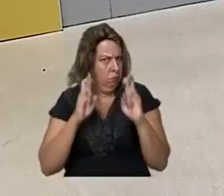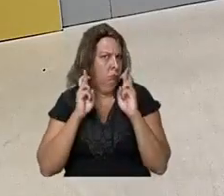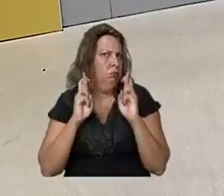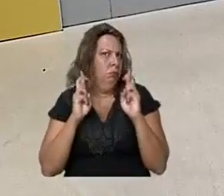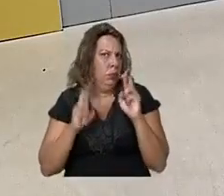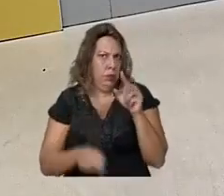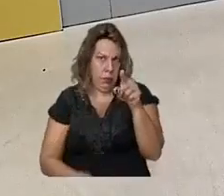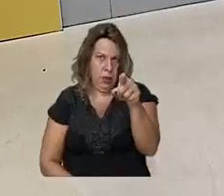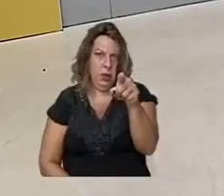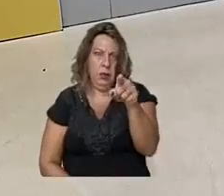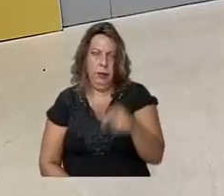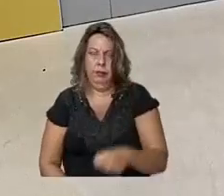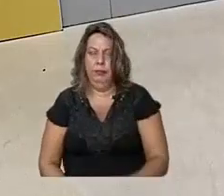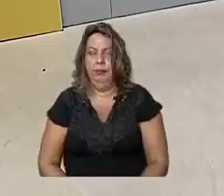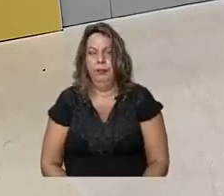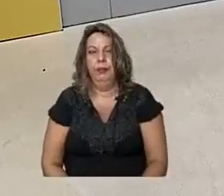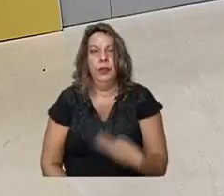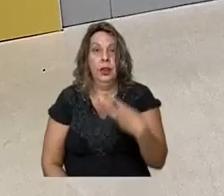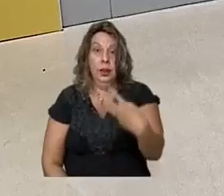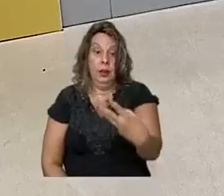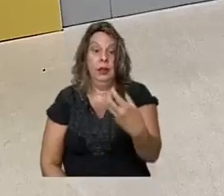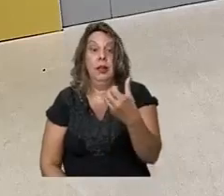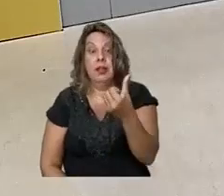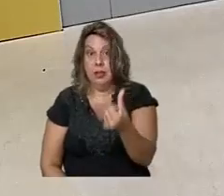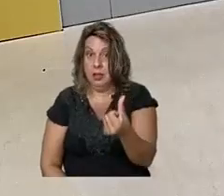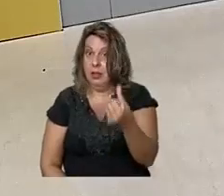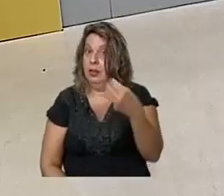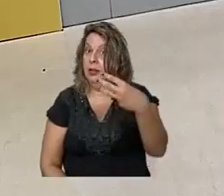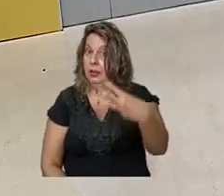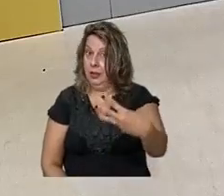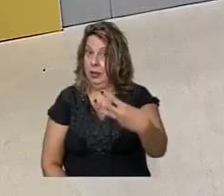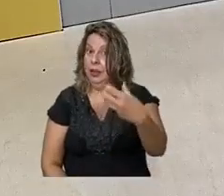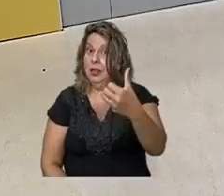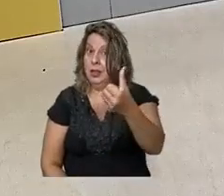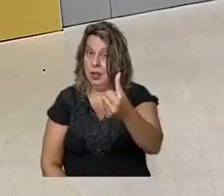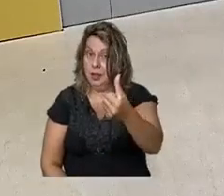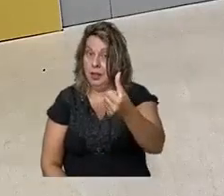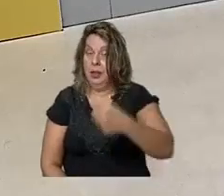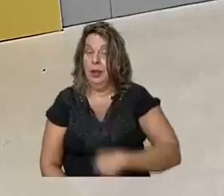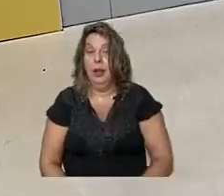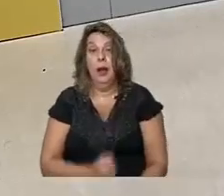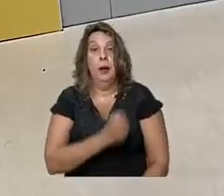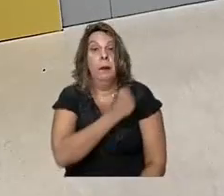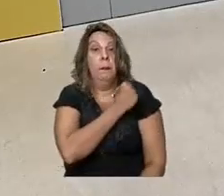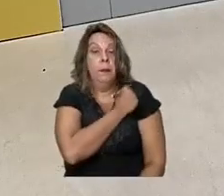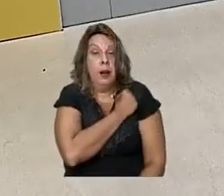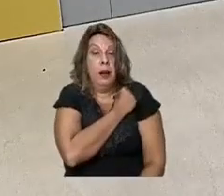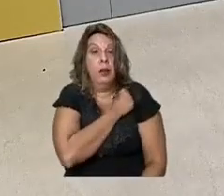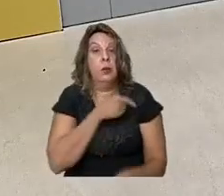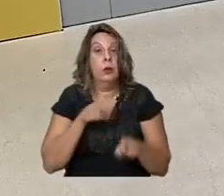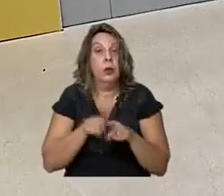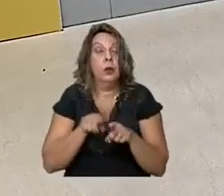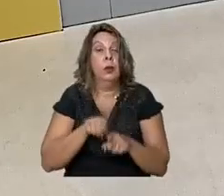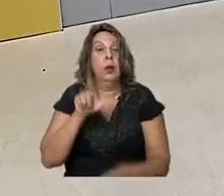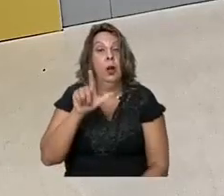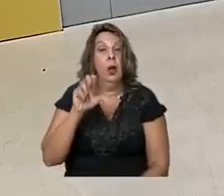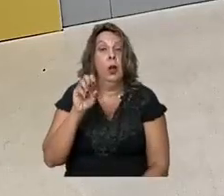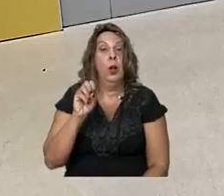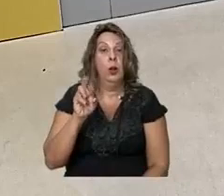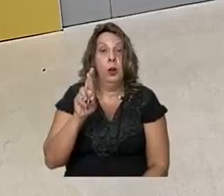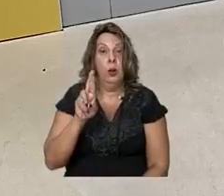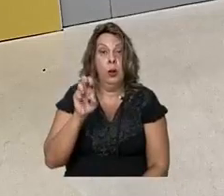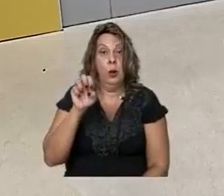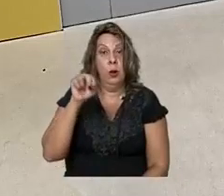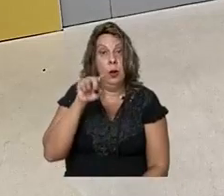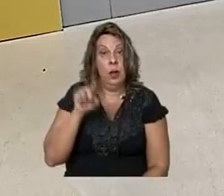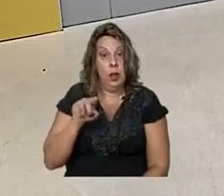Número 36, 36. Mandei abraço para a Lucivane e mando também para o Lorenzo, lá no Conjunto Jardim.